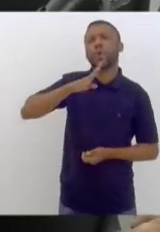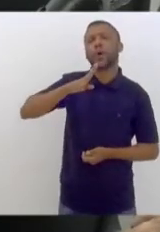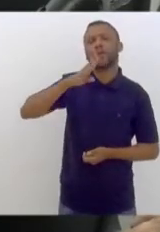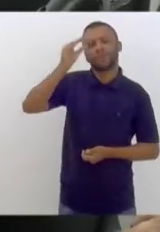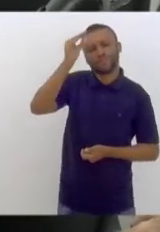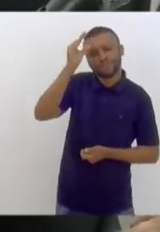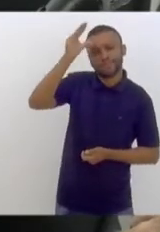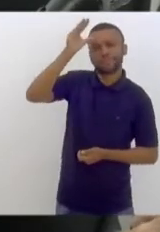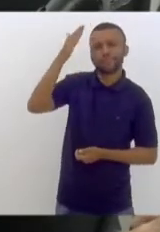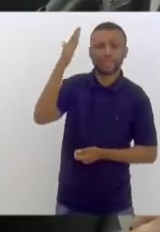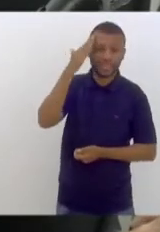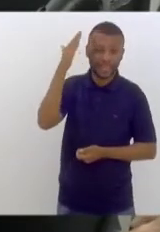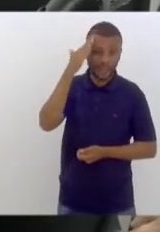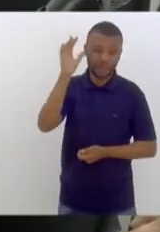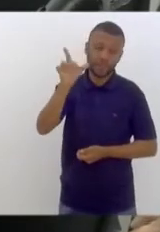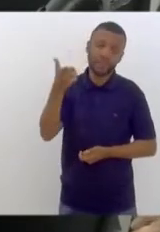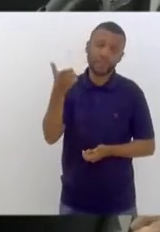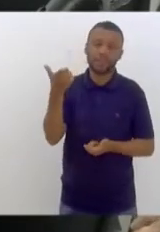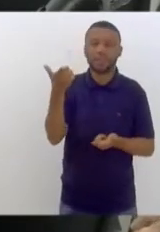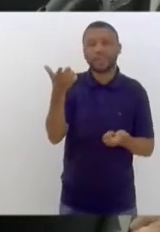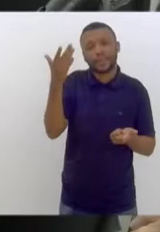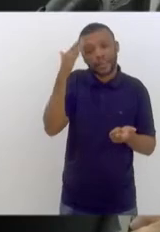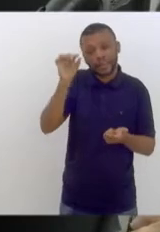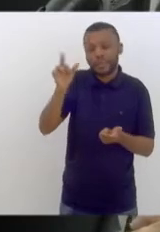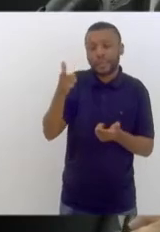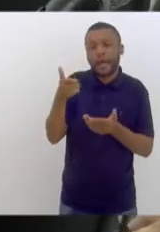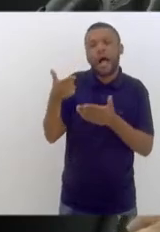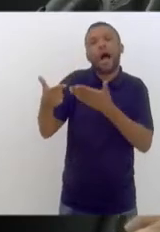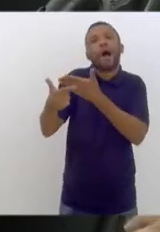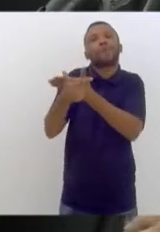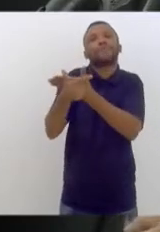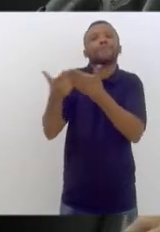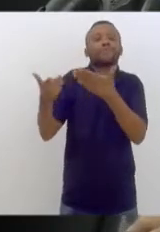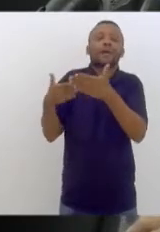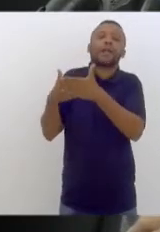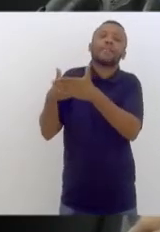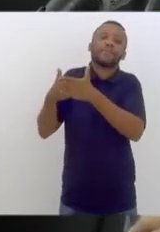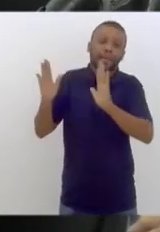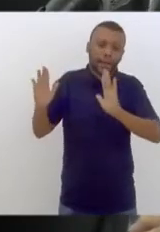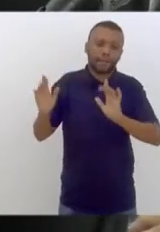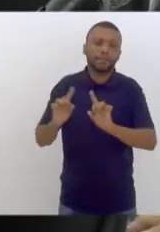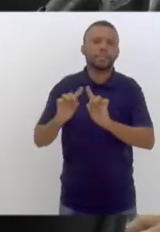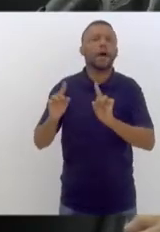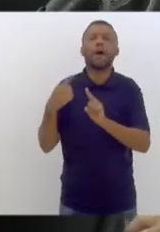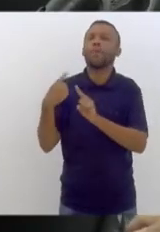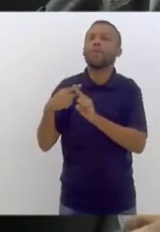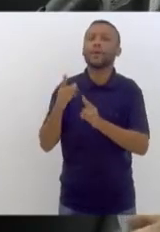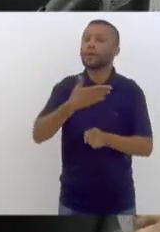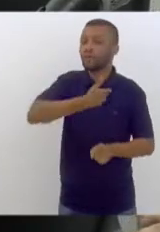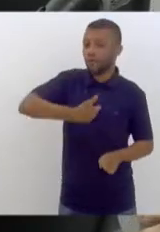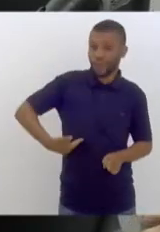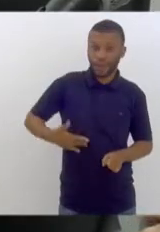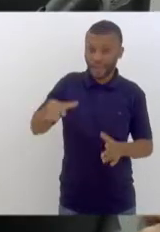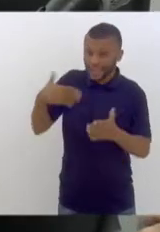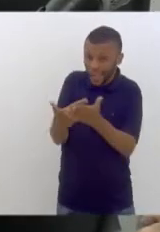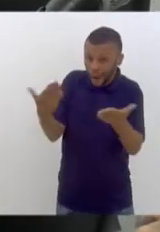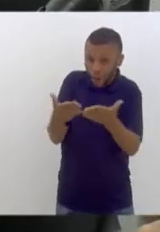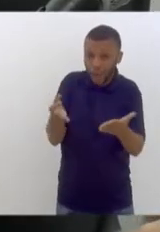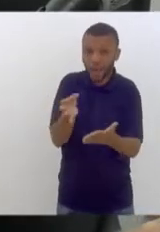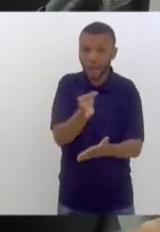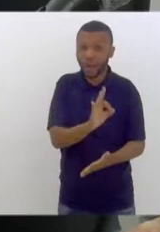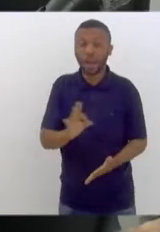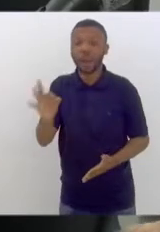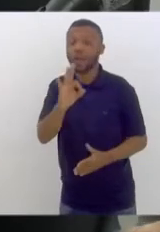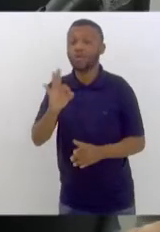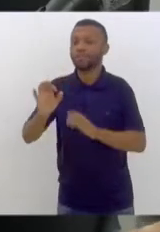o senhor está limitado à sua função, por que o Poder Executivo não mandou a mensagem, ou junto com essa